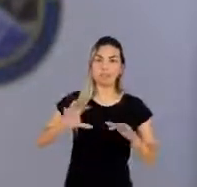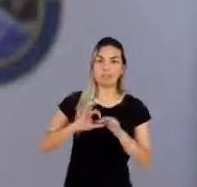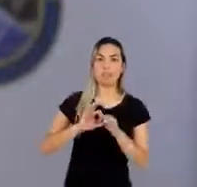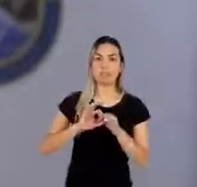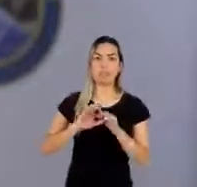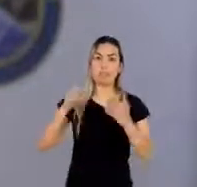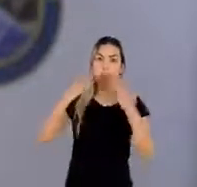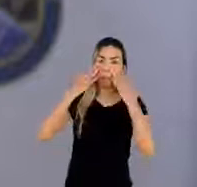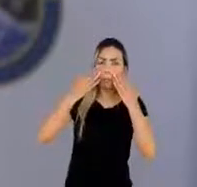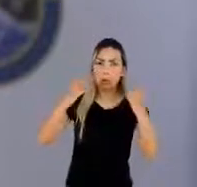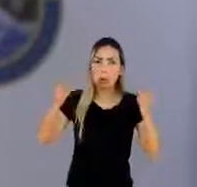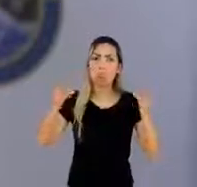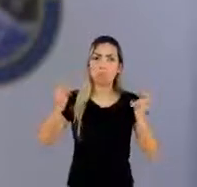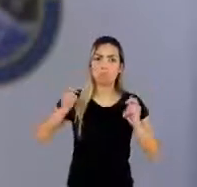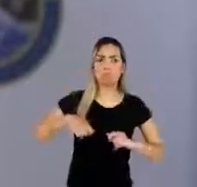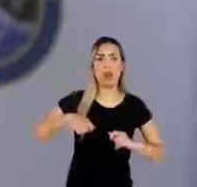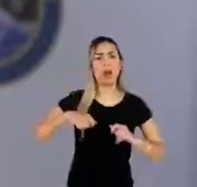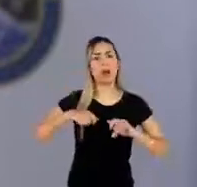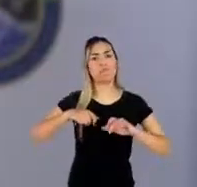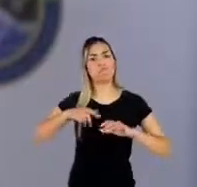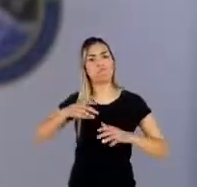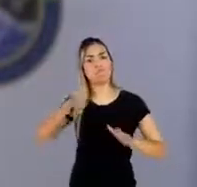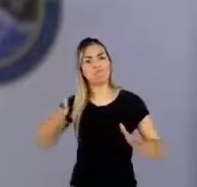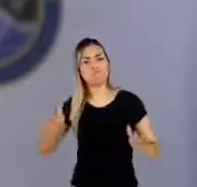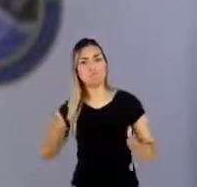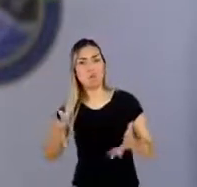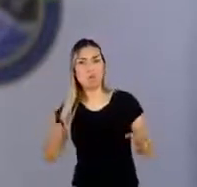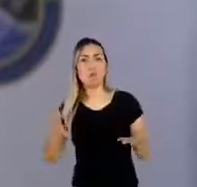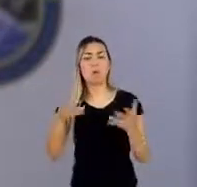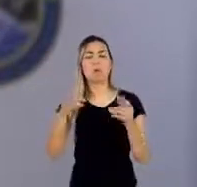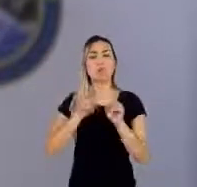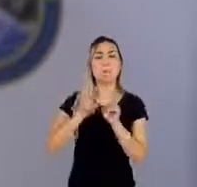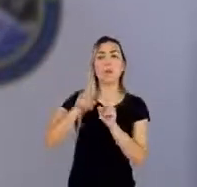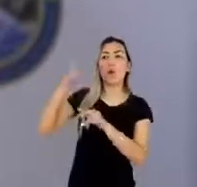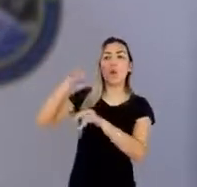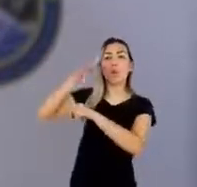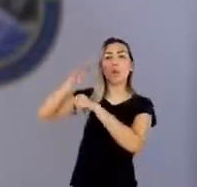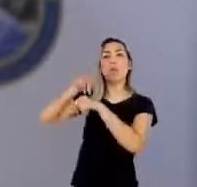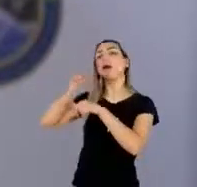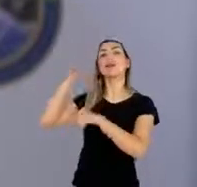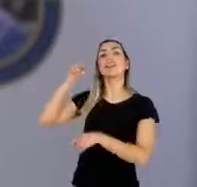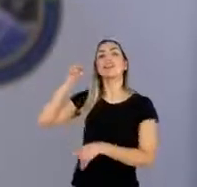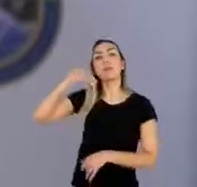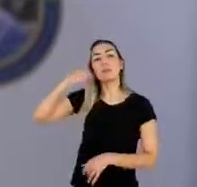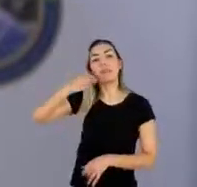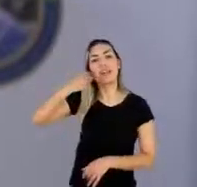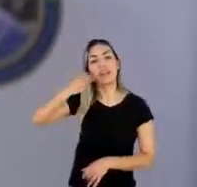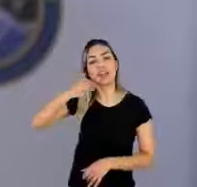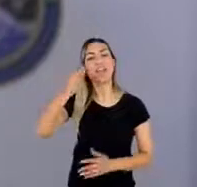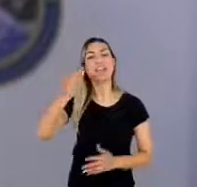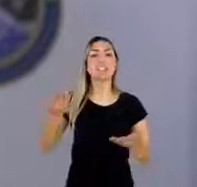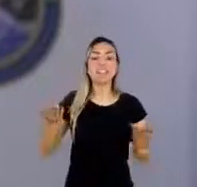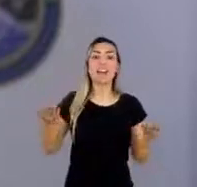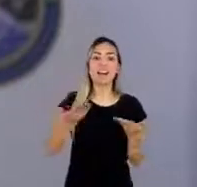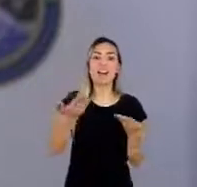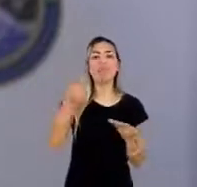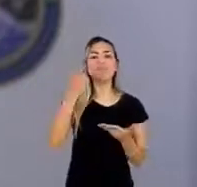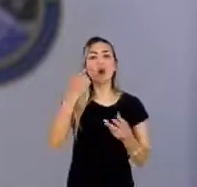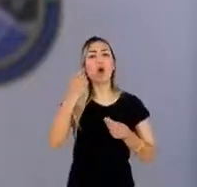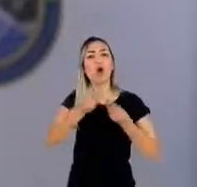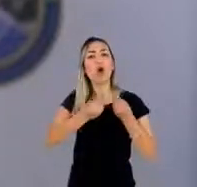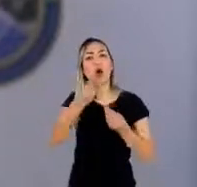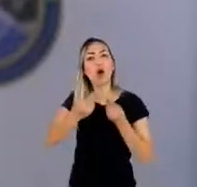com base na experiência de outros países o estudo aponta os caminhos para utilizar